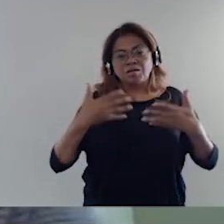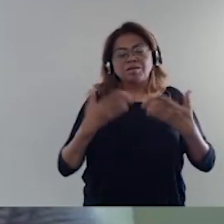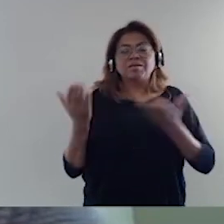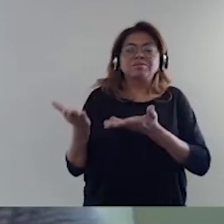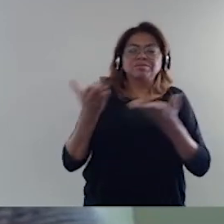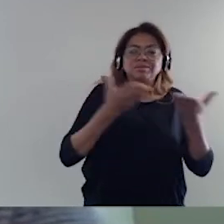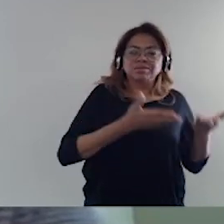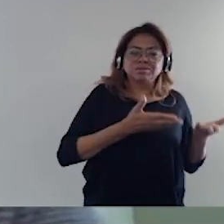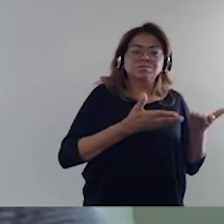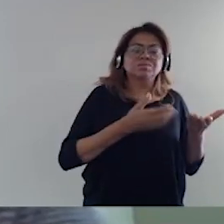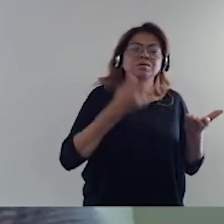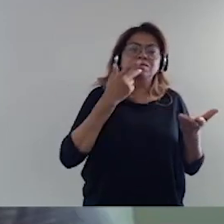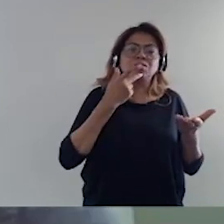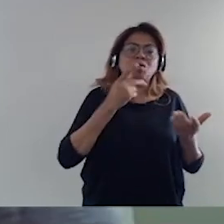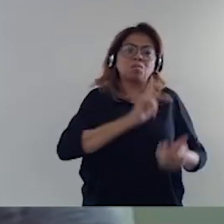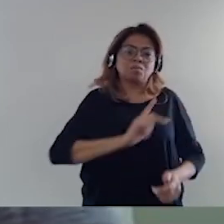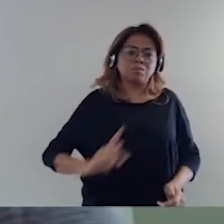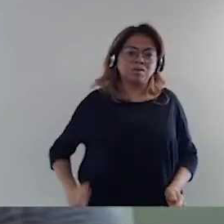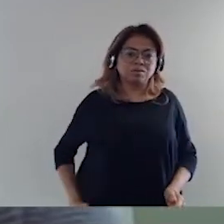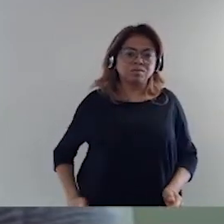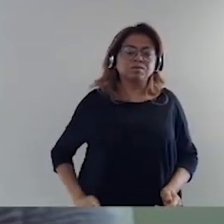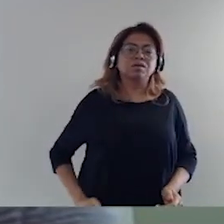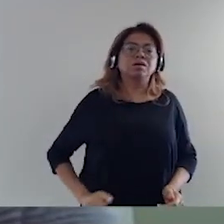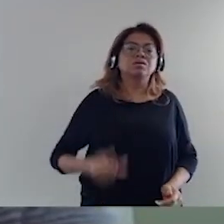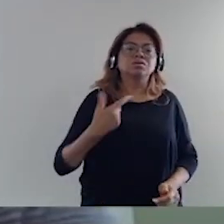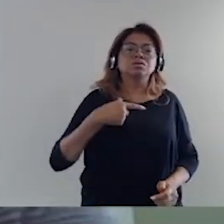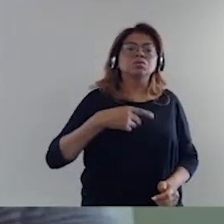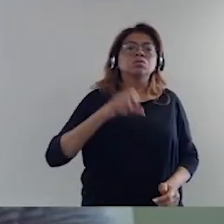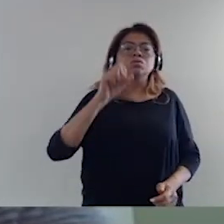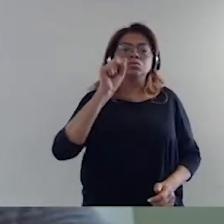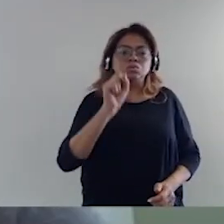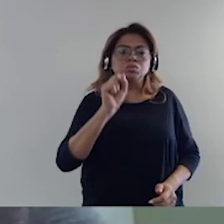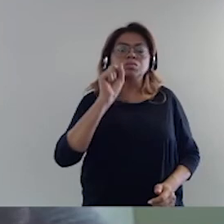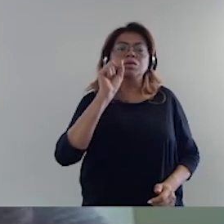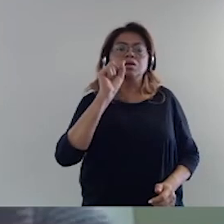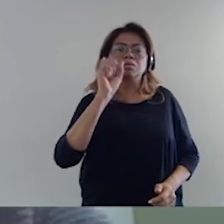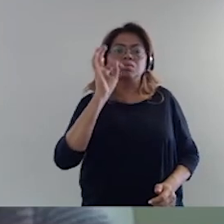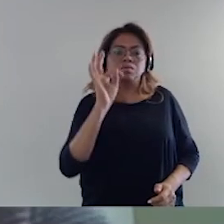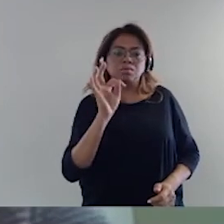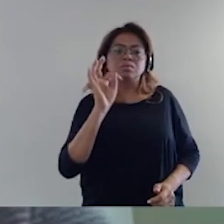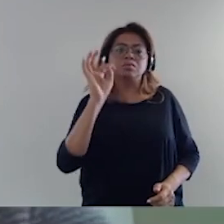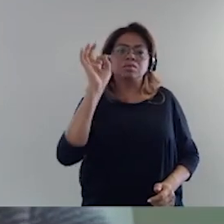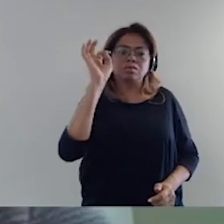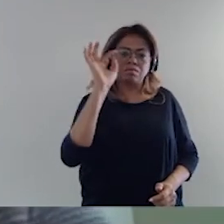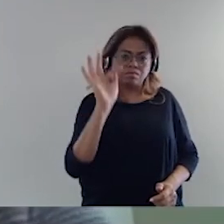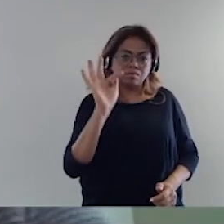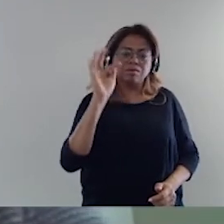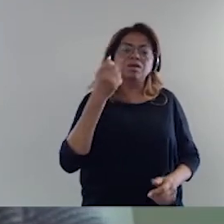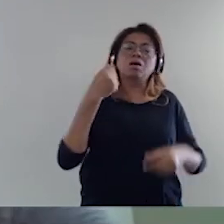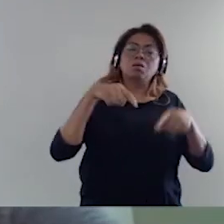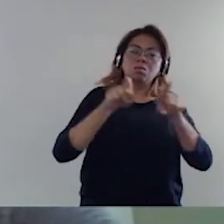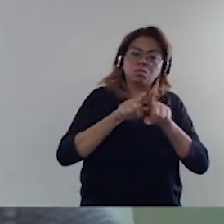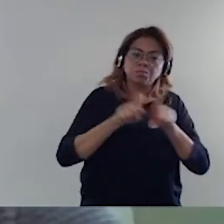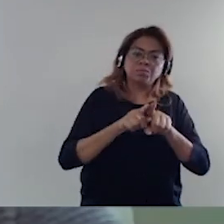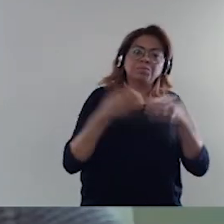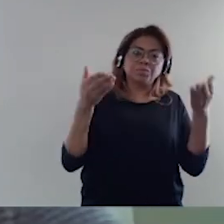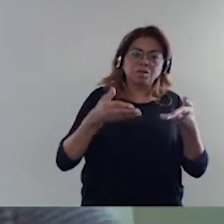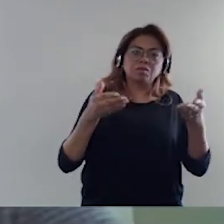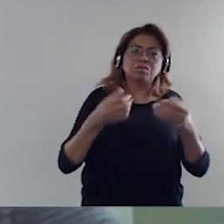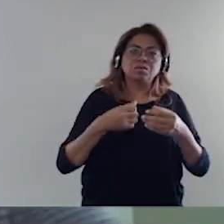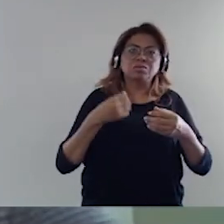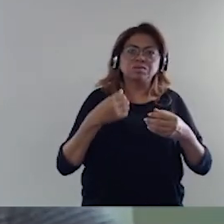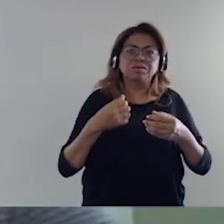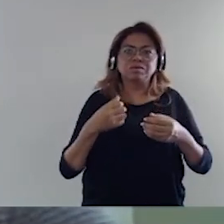Tribunal Superior Eleitoral, ministro do Supremo Tribunal Federal, Luiz Roberto Barroso,